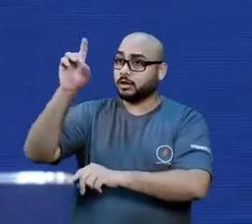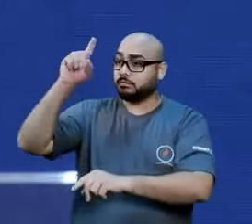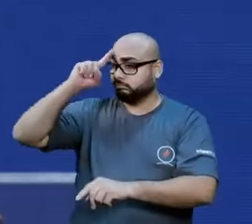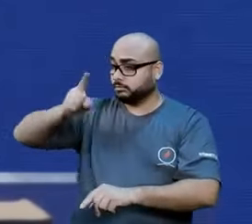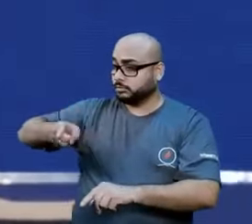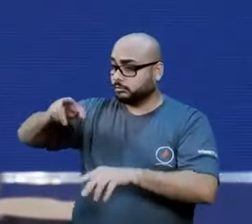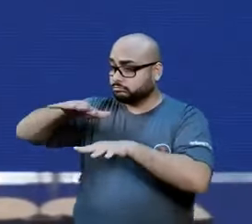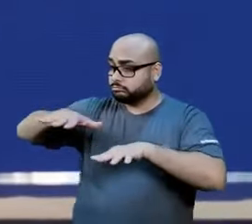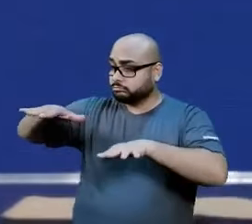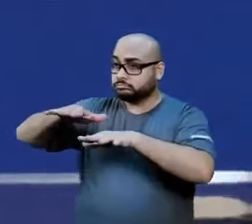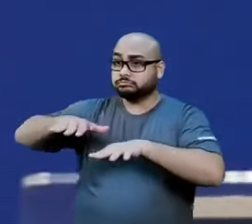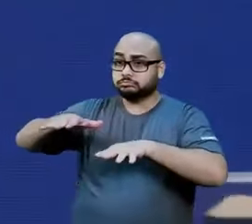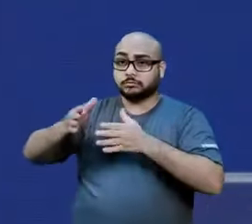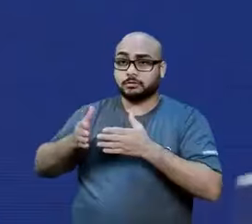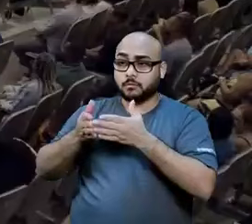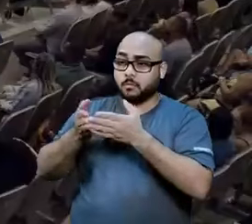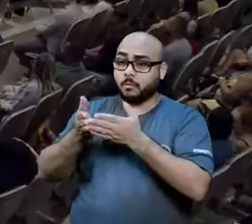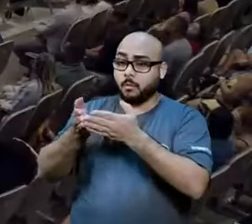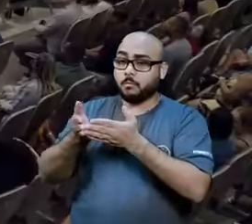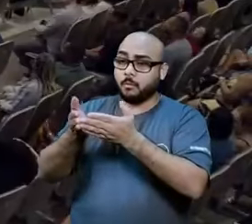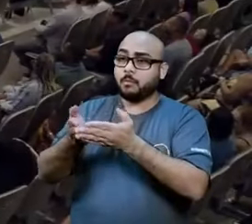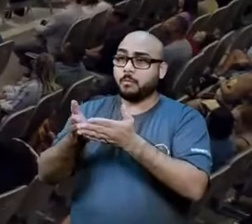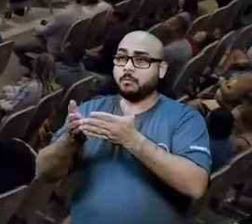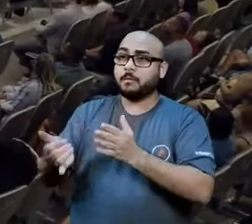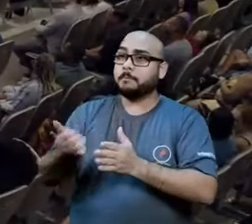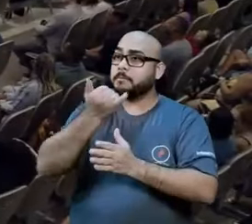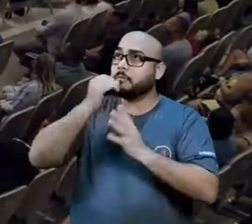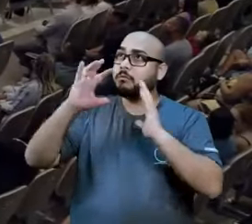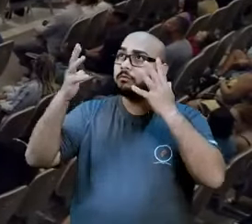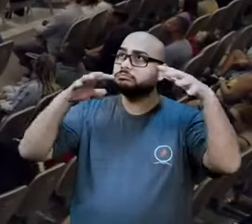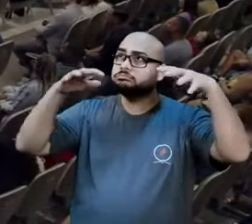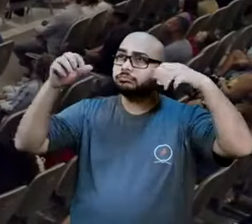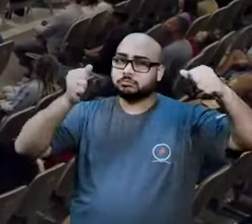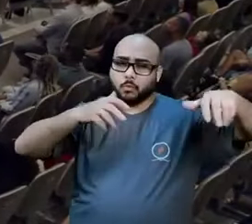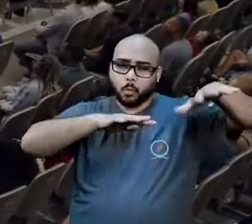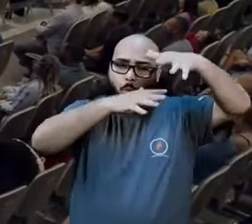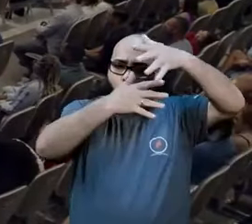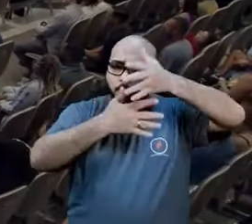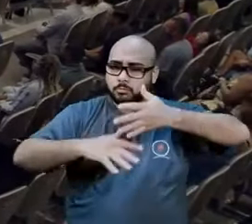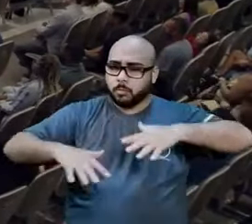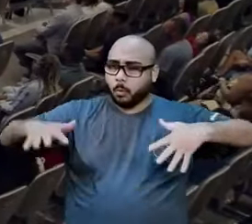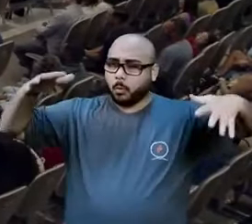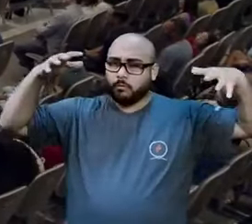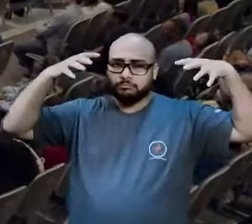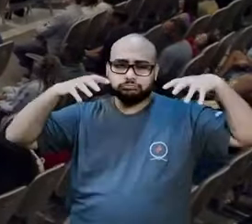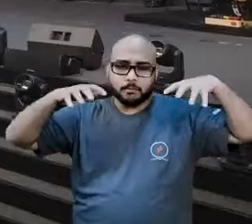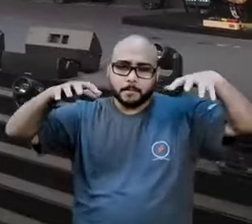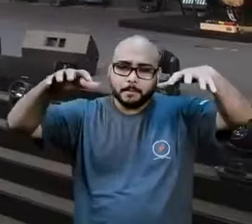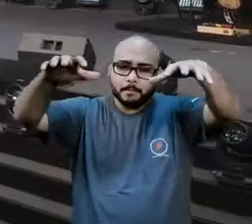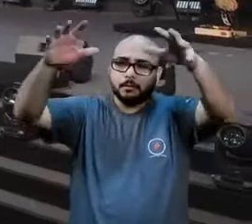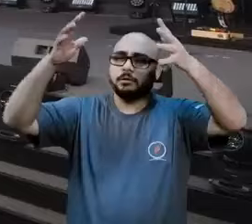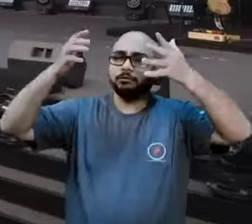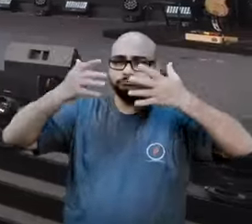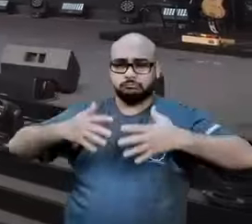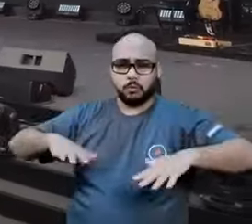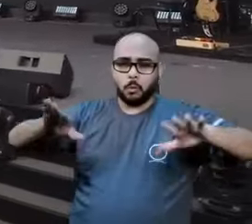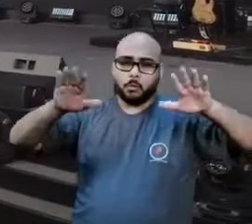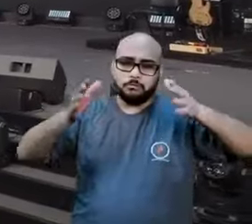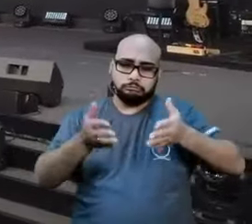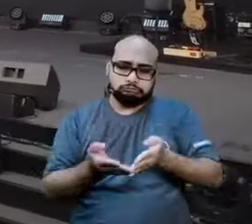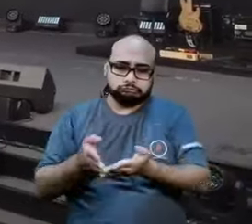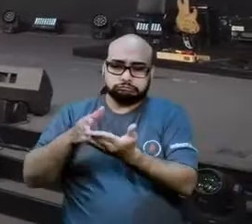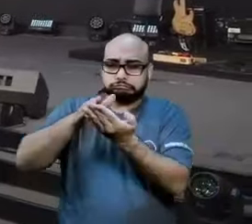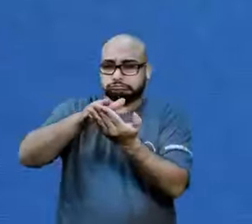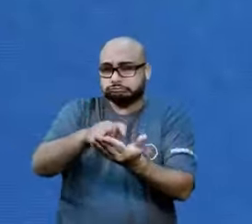temporal na quarta vigília da noite entre 3 horas da manhã e até o dia